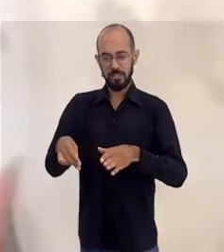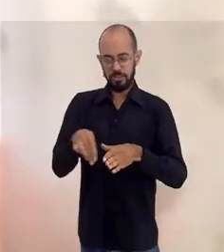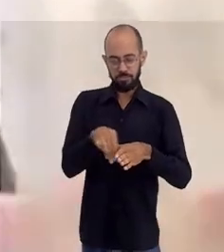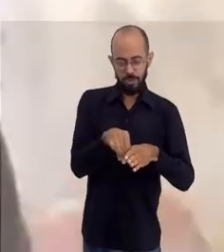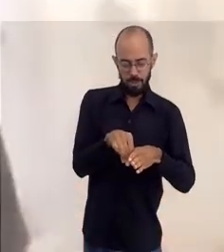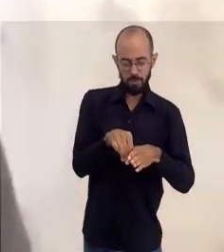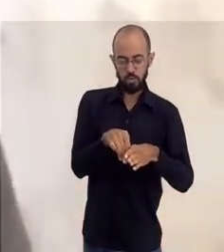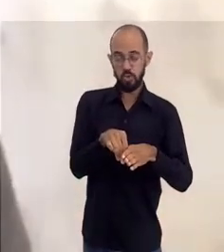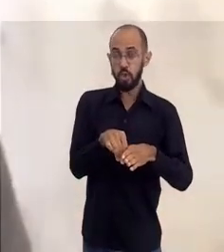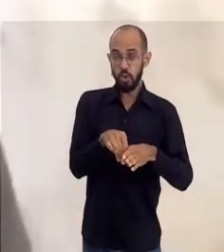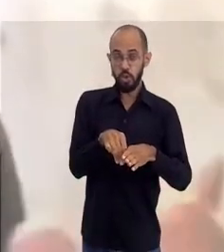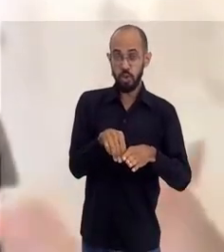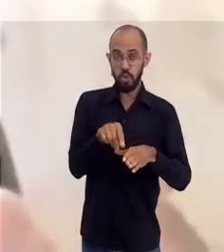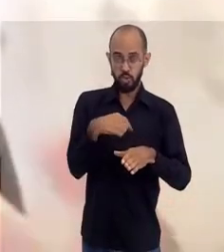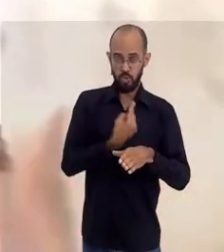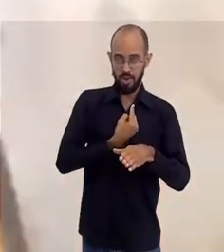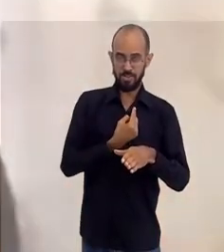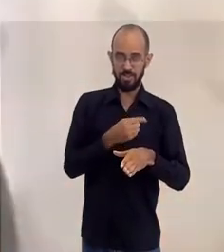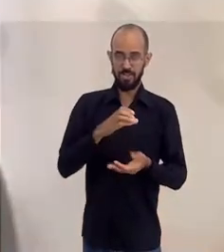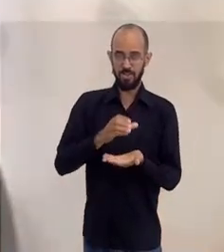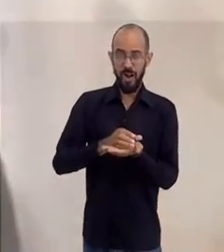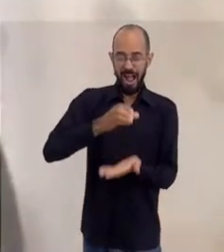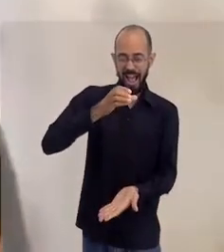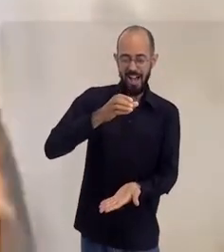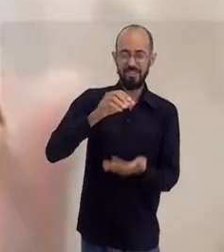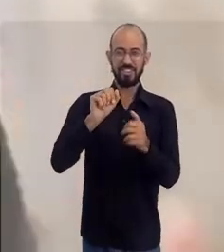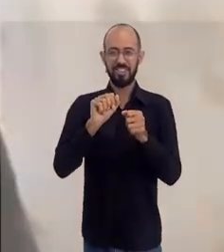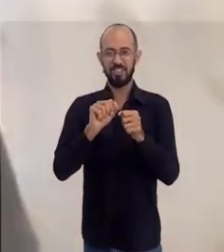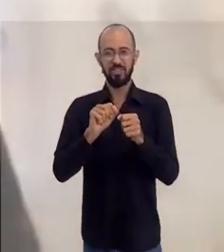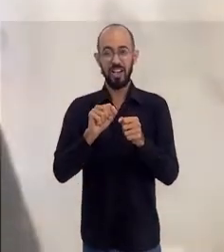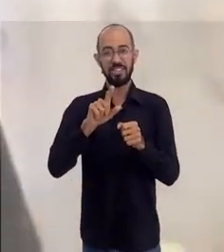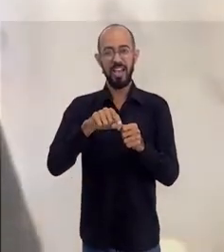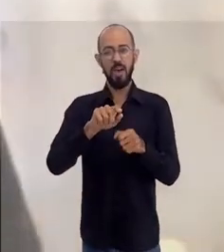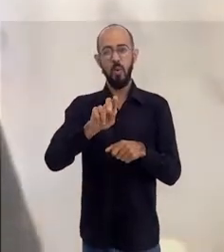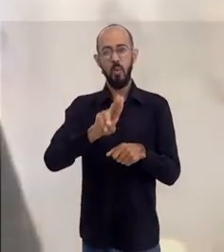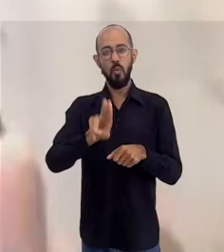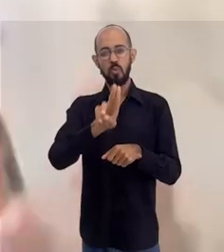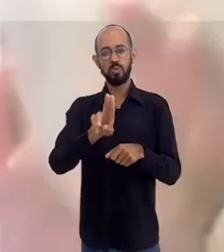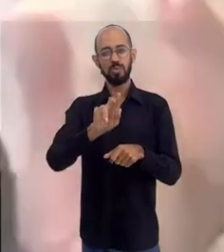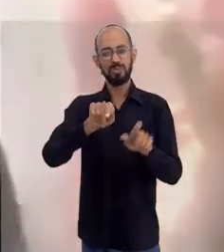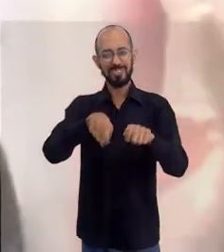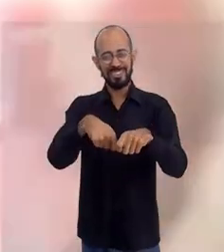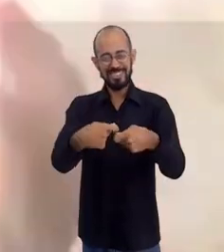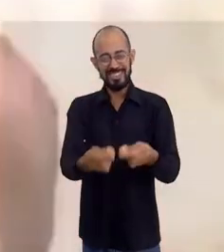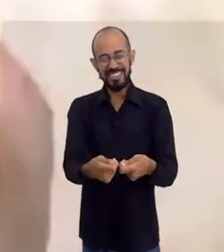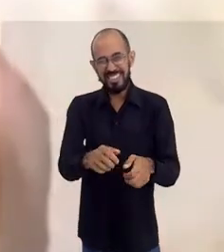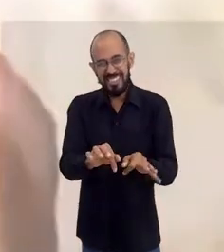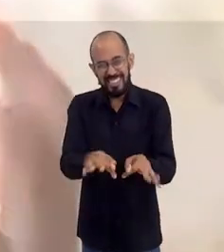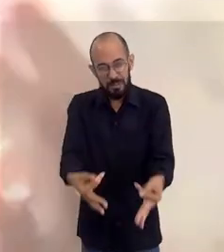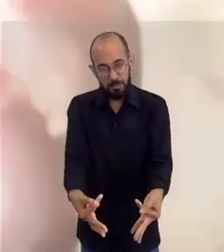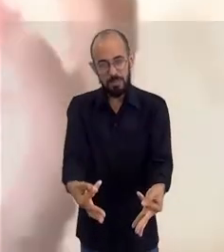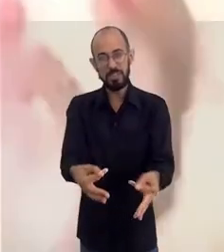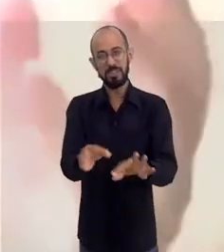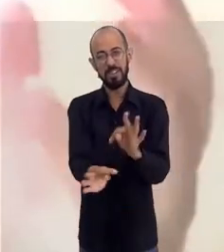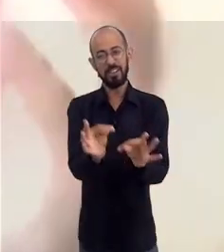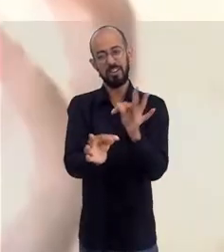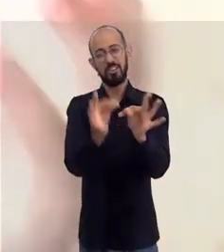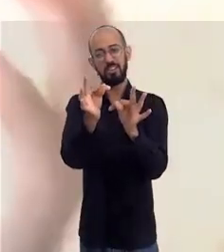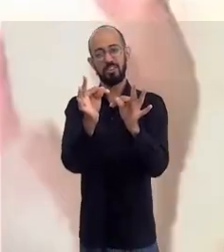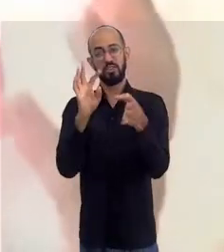pessoas e o que o garrafa faz Exatamente isso né é o uso simples a tecnologia que conecta